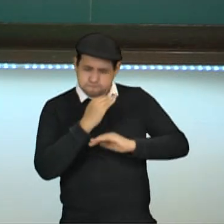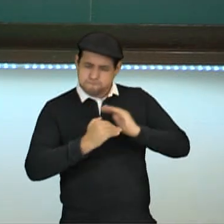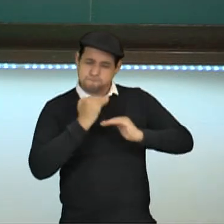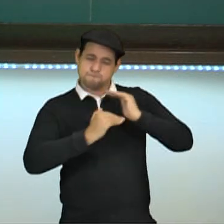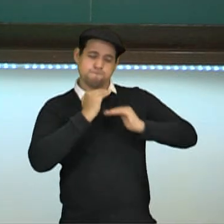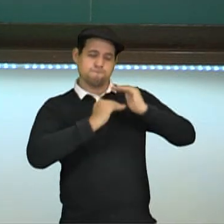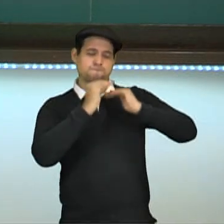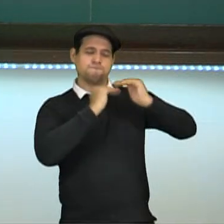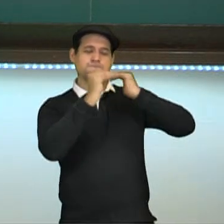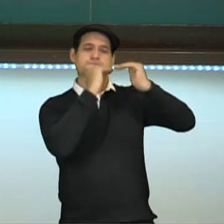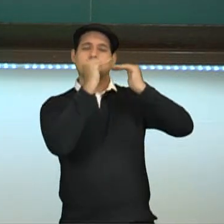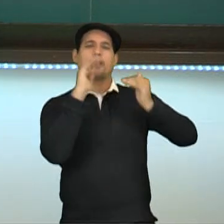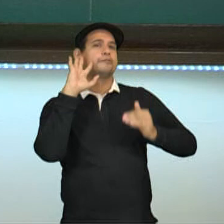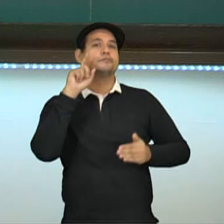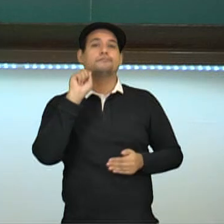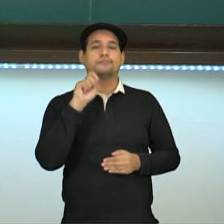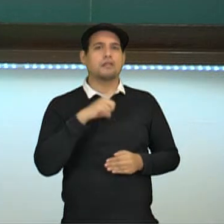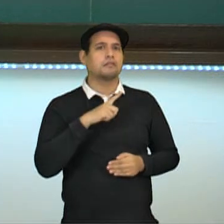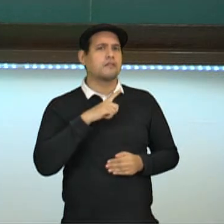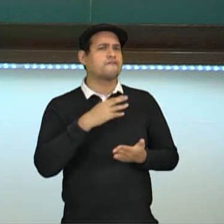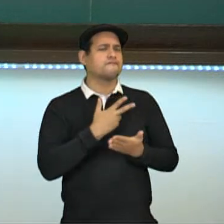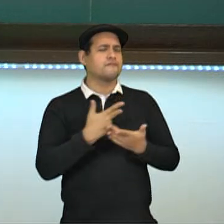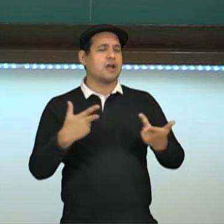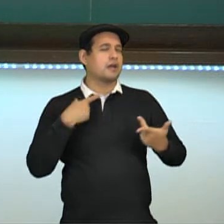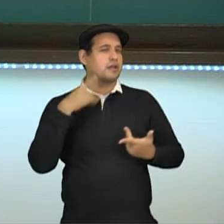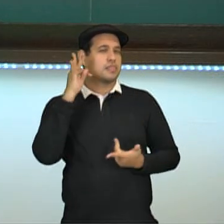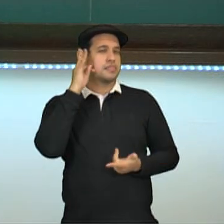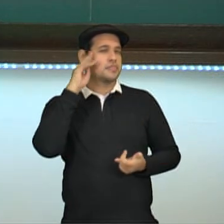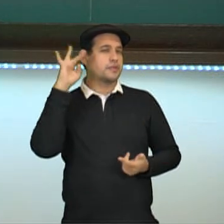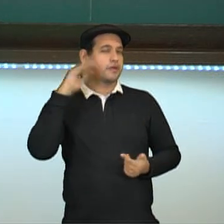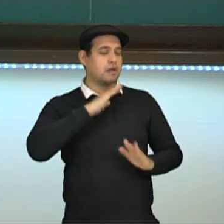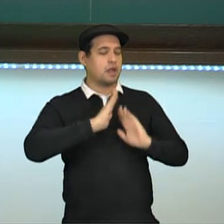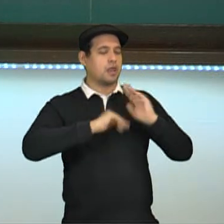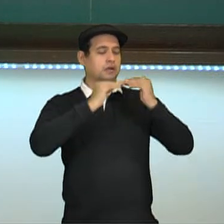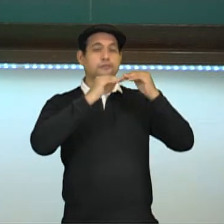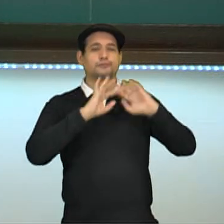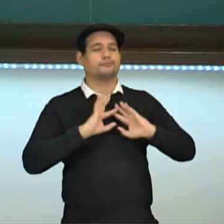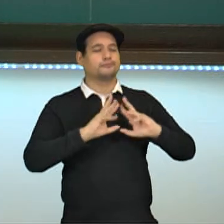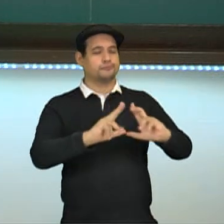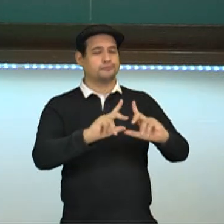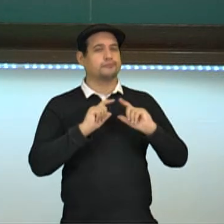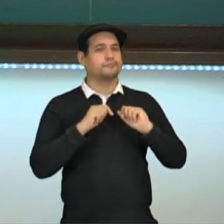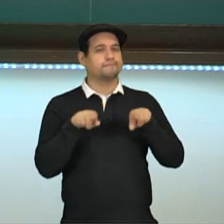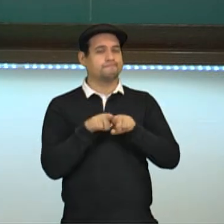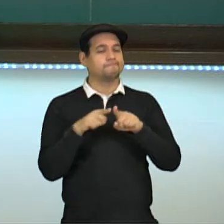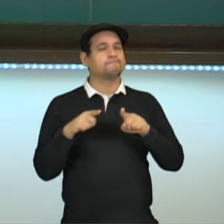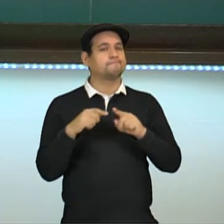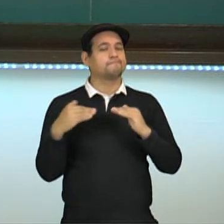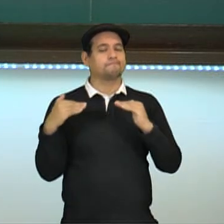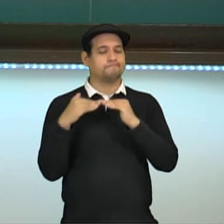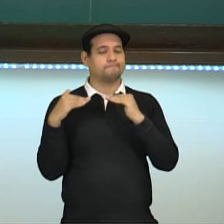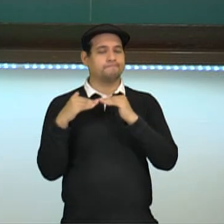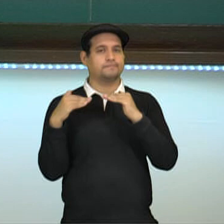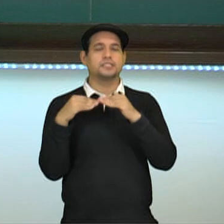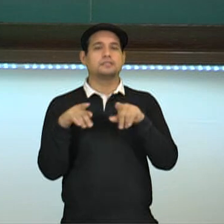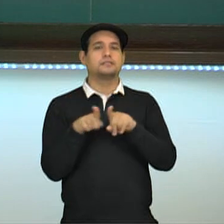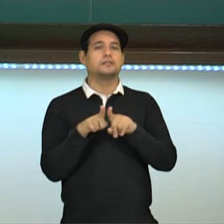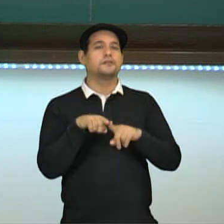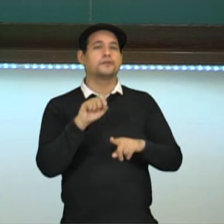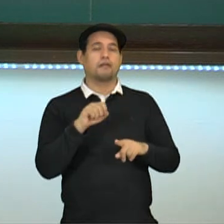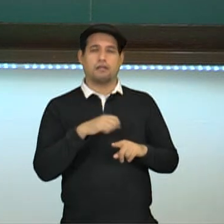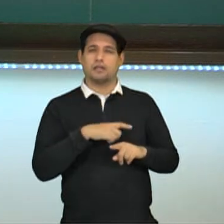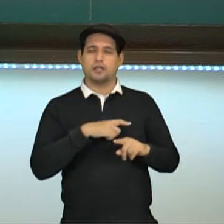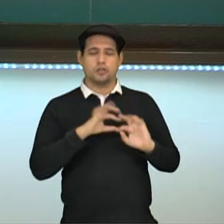avançando aí, surgiram mais teorias evolucionistas. E todas elas, então, basicamente defendem que os